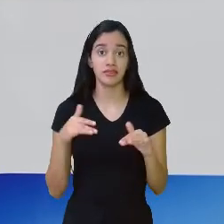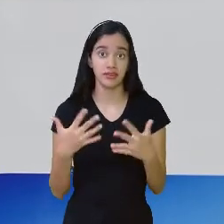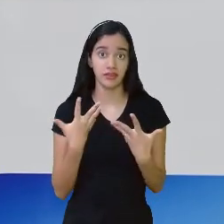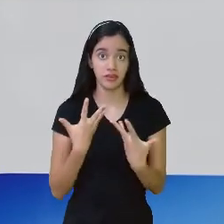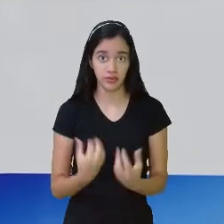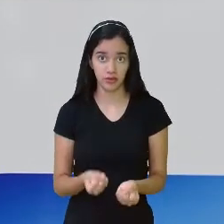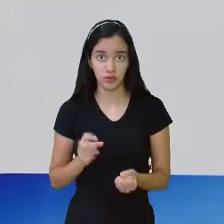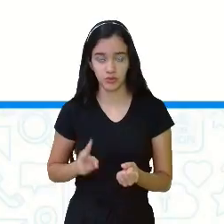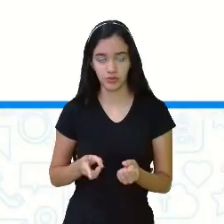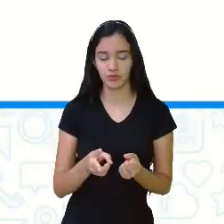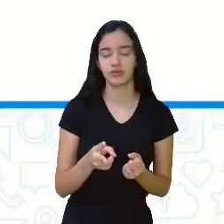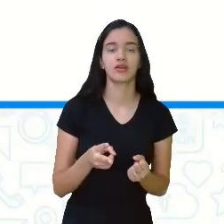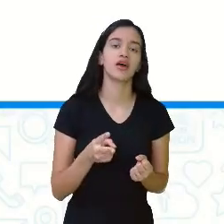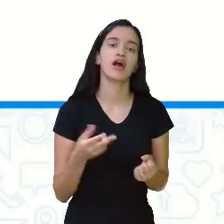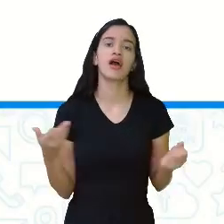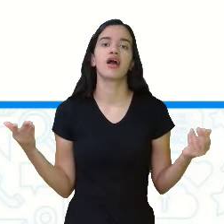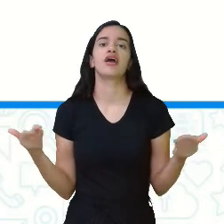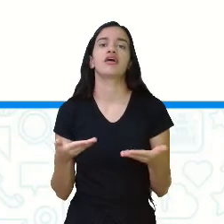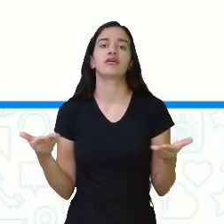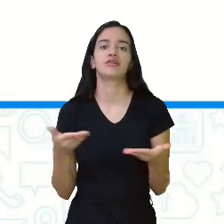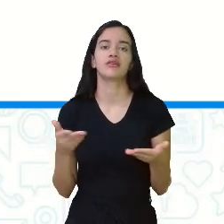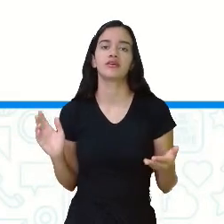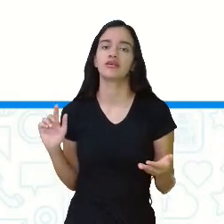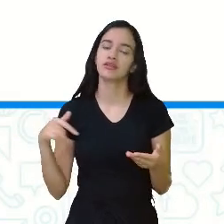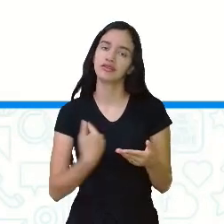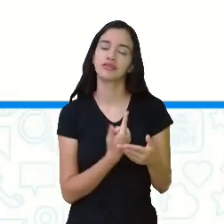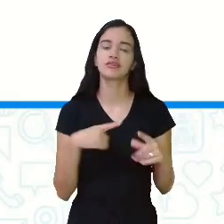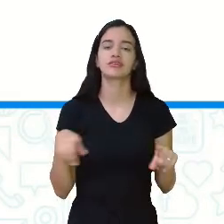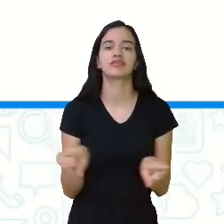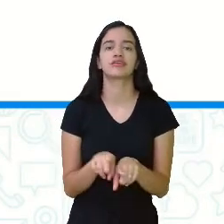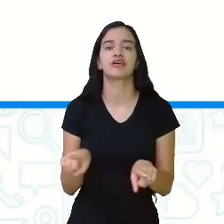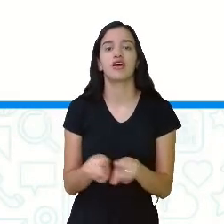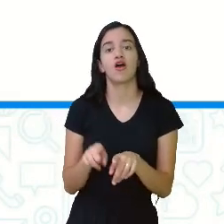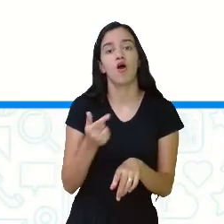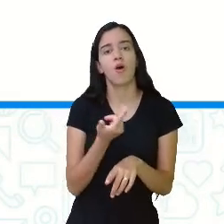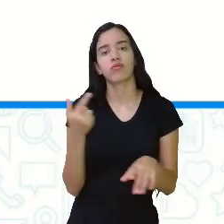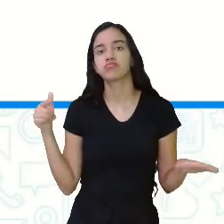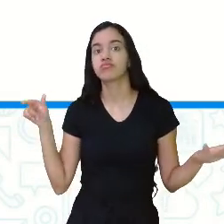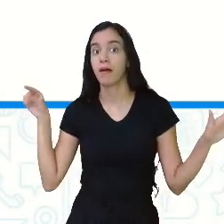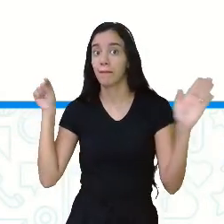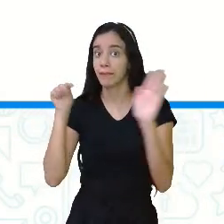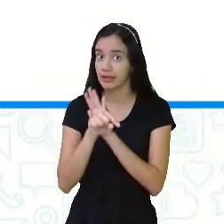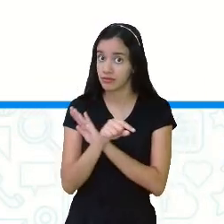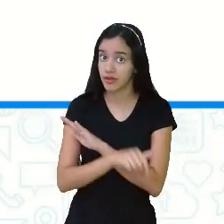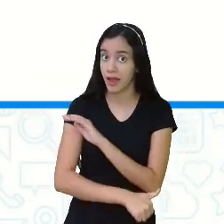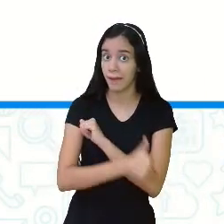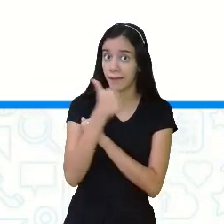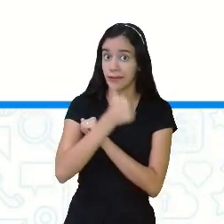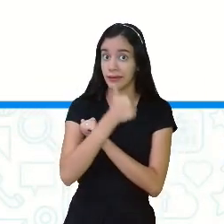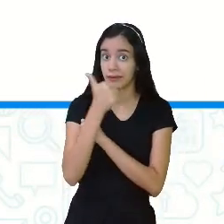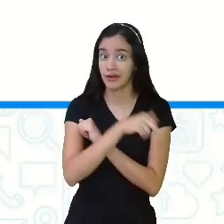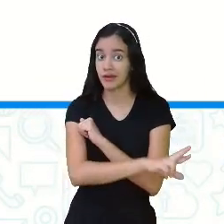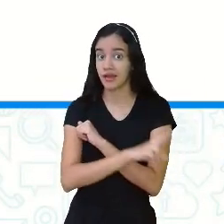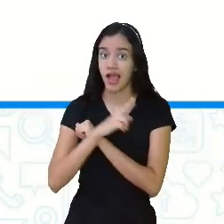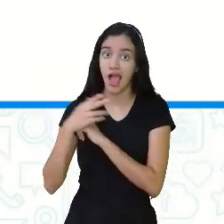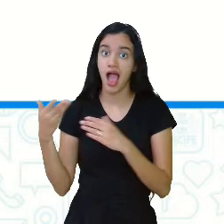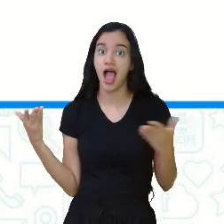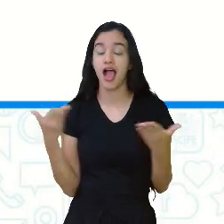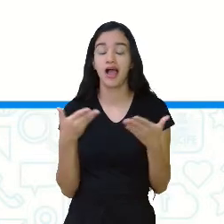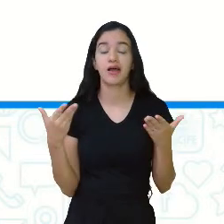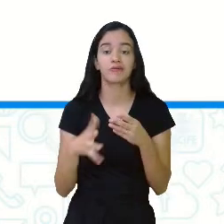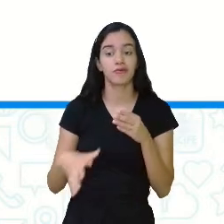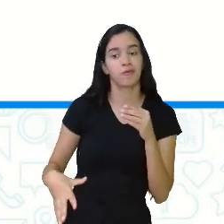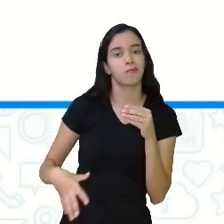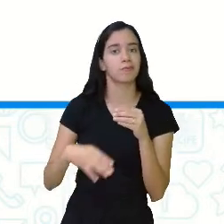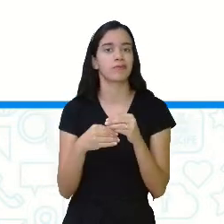lá. Agora, a gente também vou fazer outra pergunta para vocês. A primeira ainda não chegou e agora eu já vou juntar com